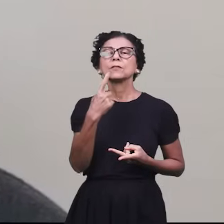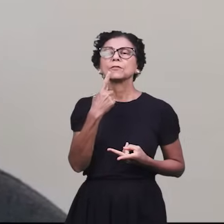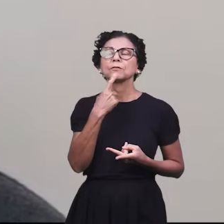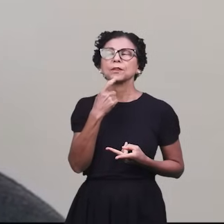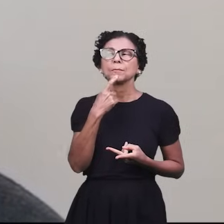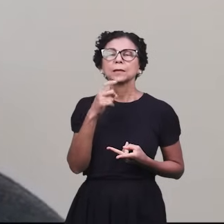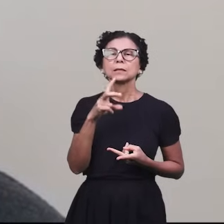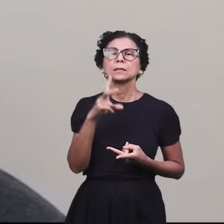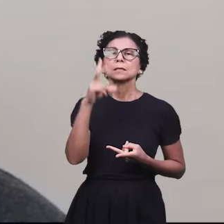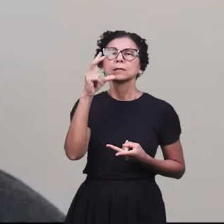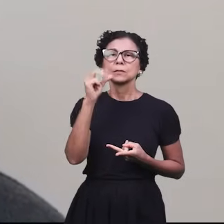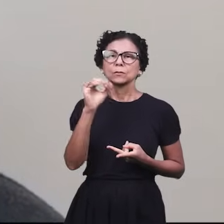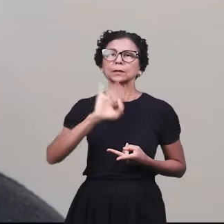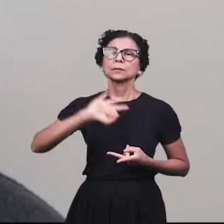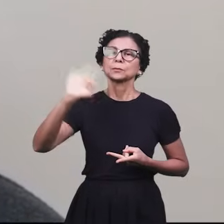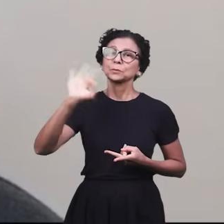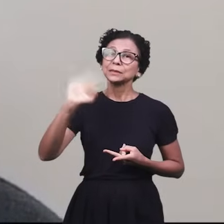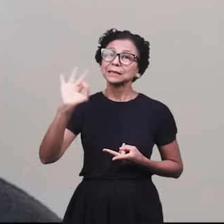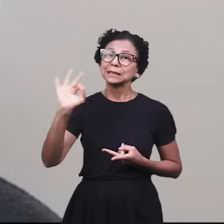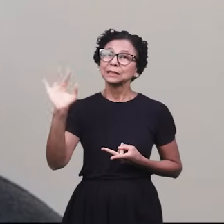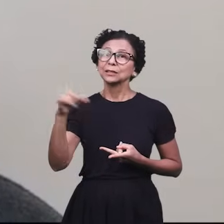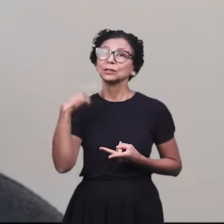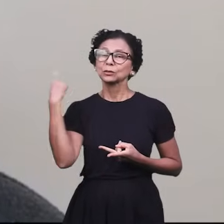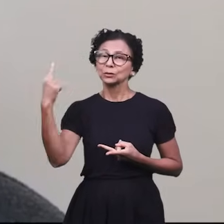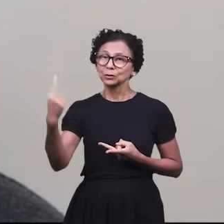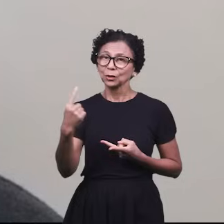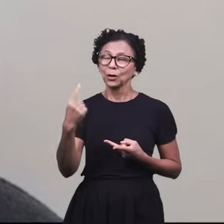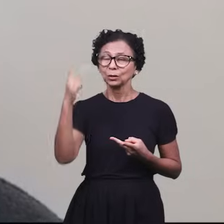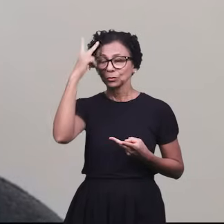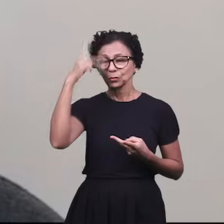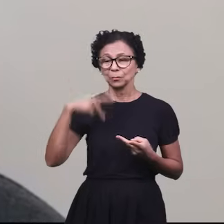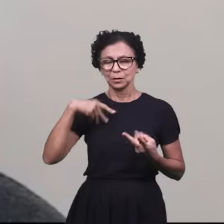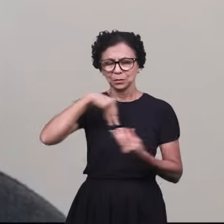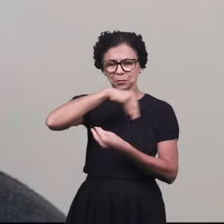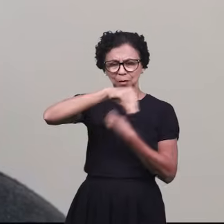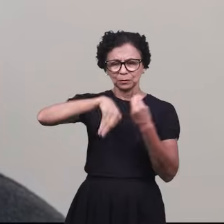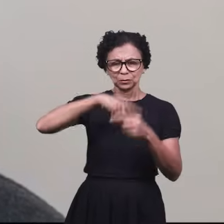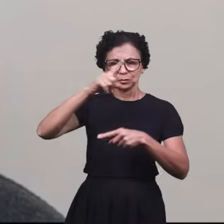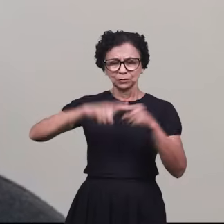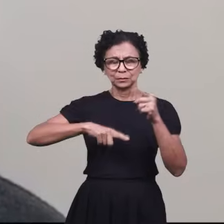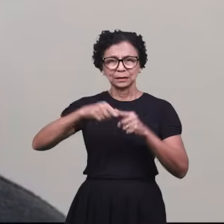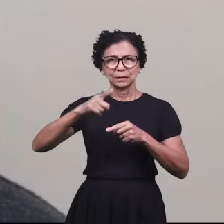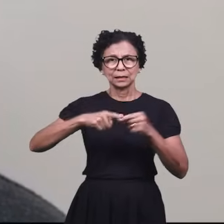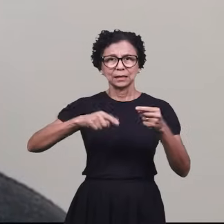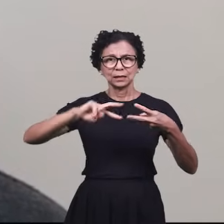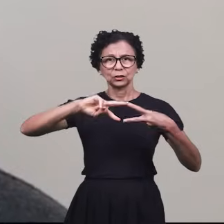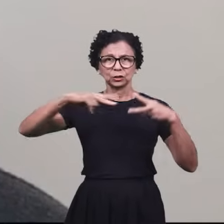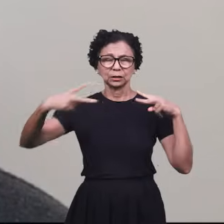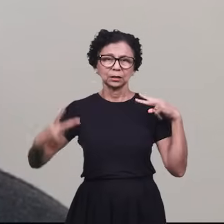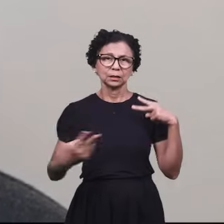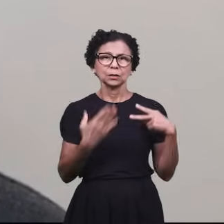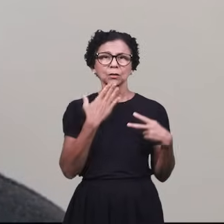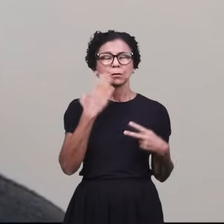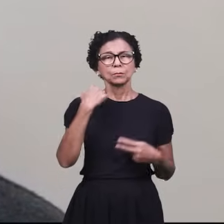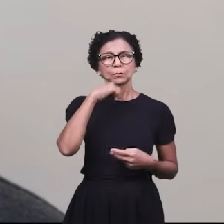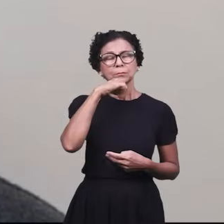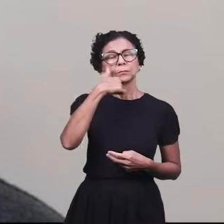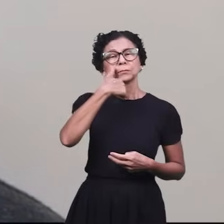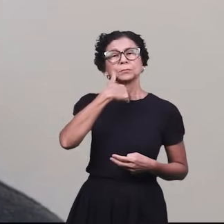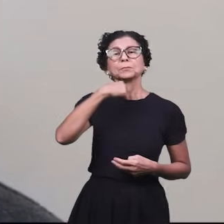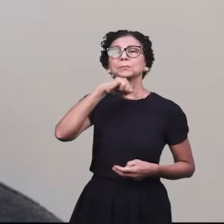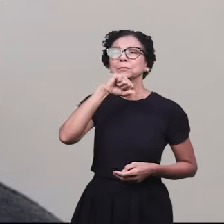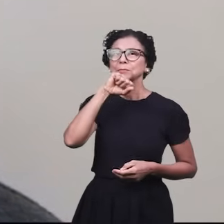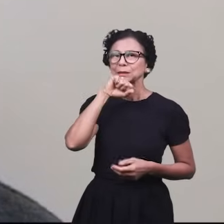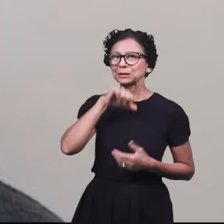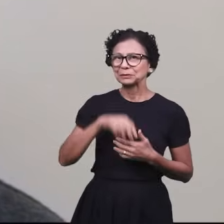De tal forma que nós somos uma mistura dos materiais genéticos do nosso pai e da